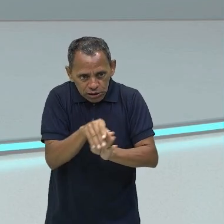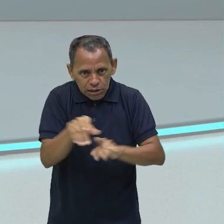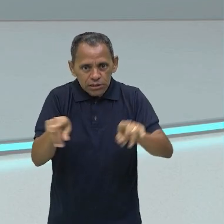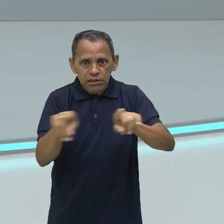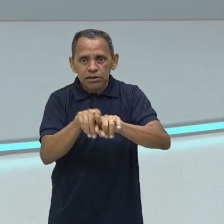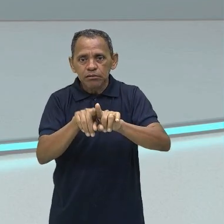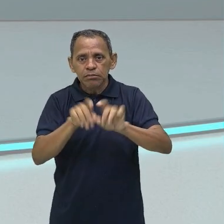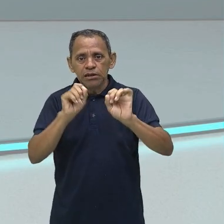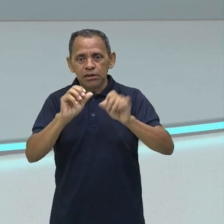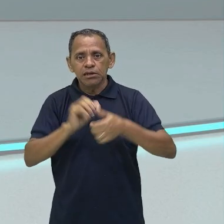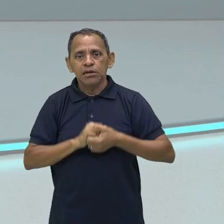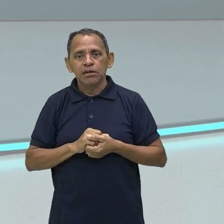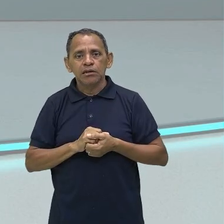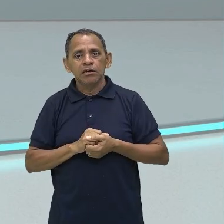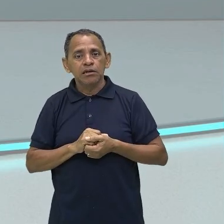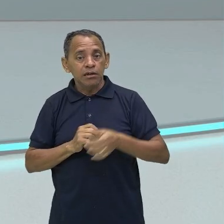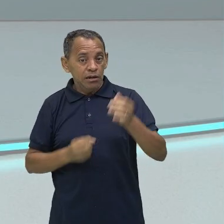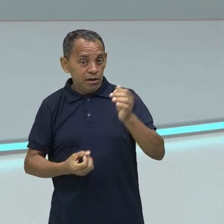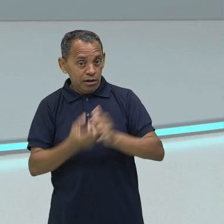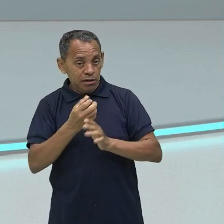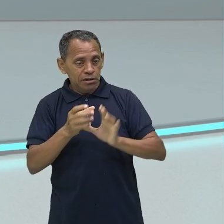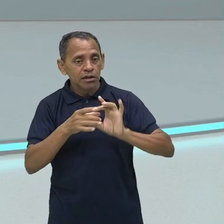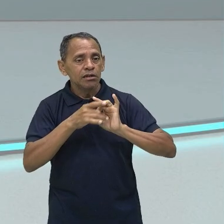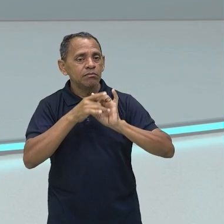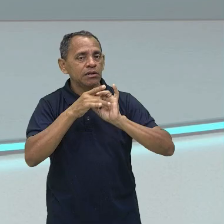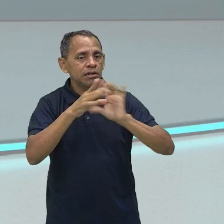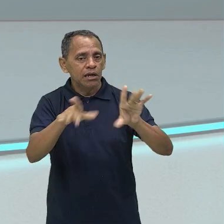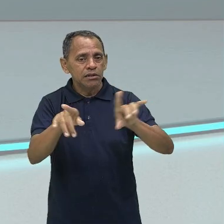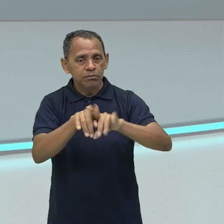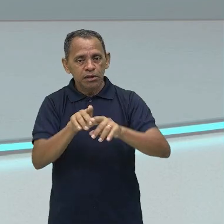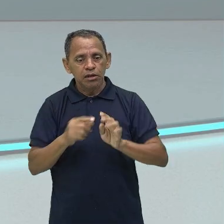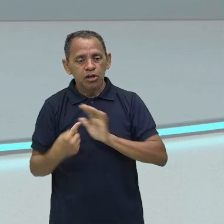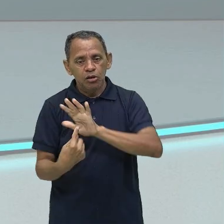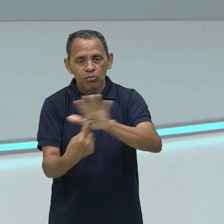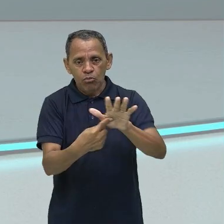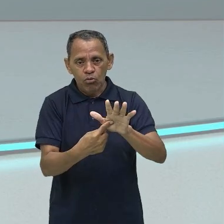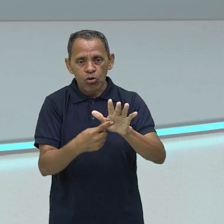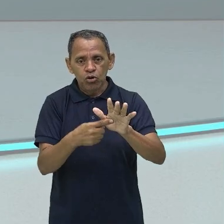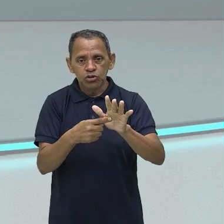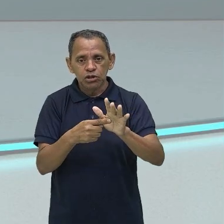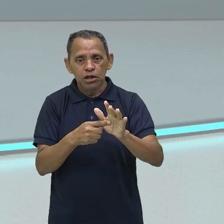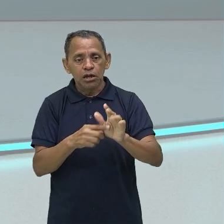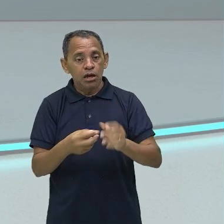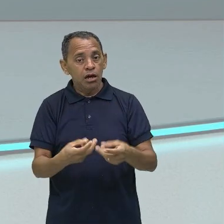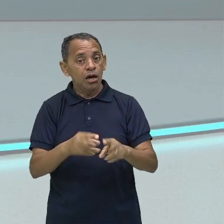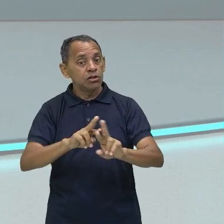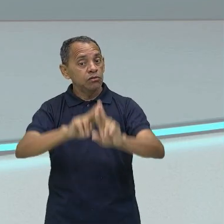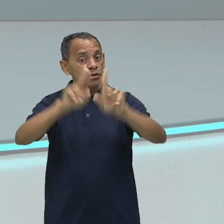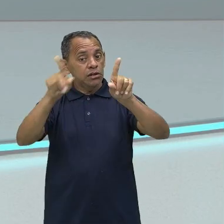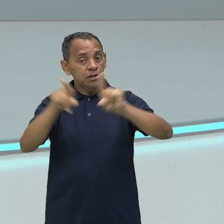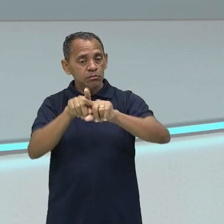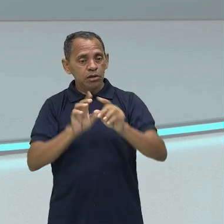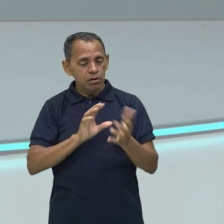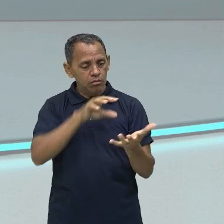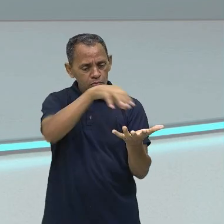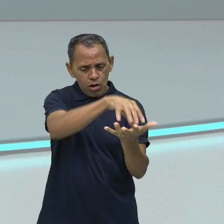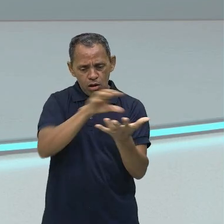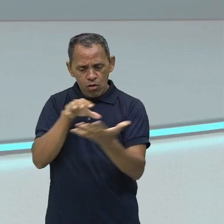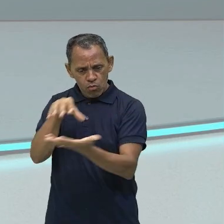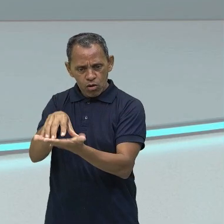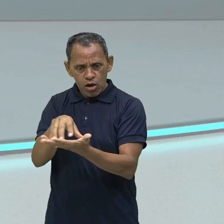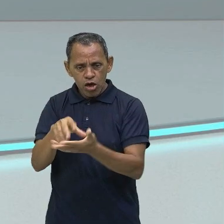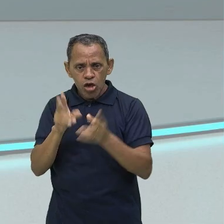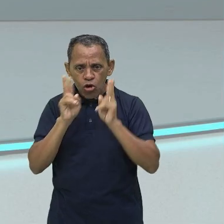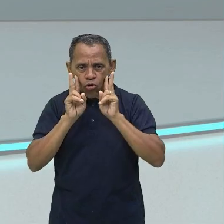também condiciona e liberta. Ela traz as polaridades, ou seja, eu consigo olhar